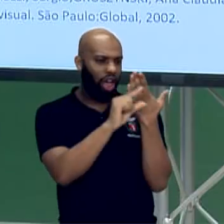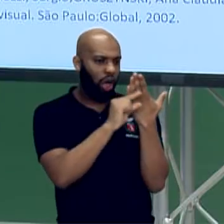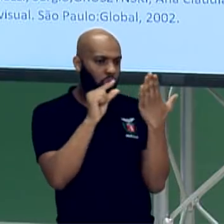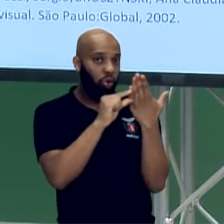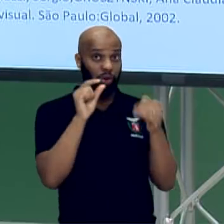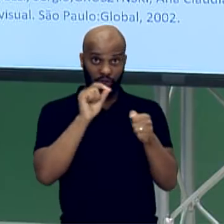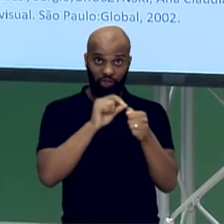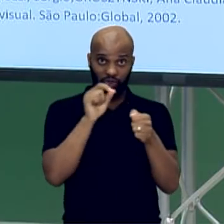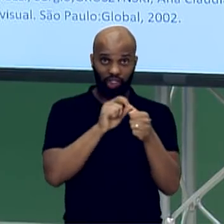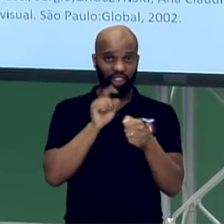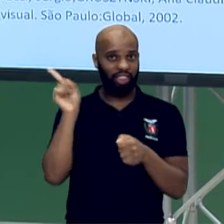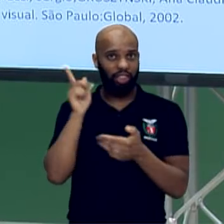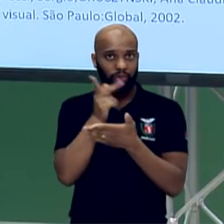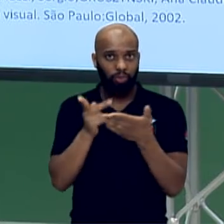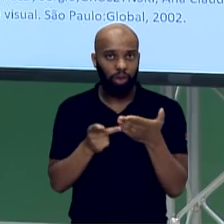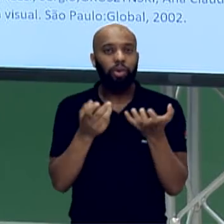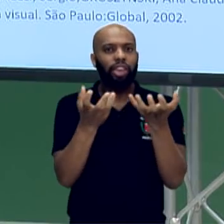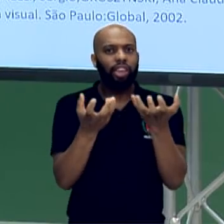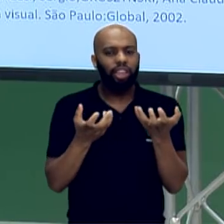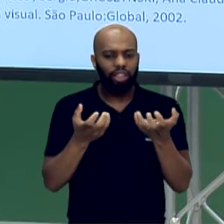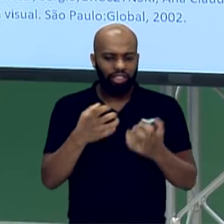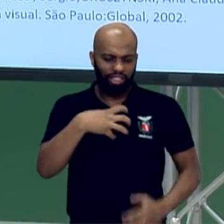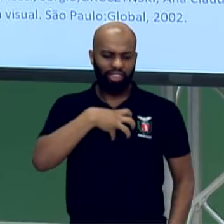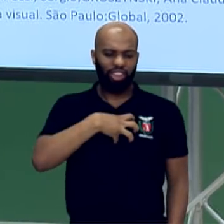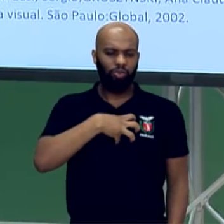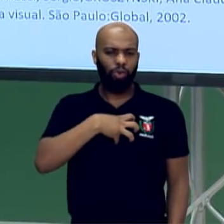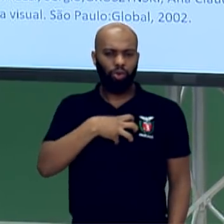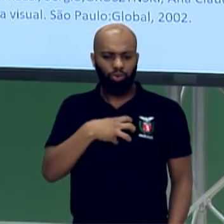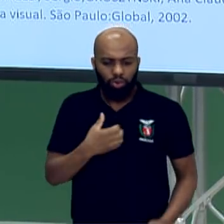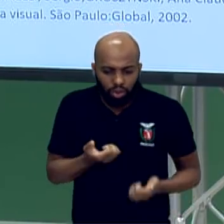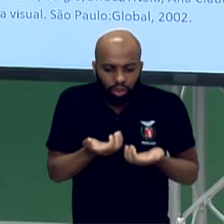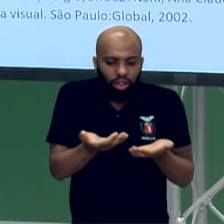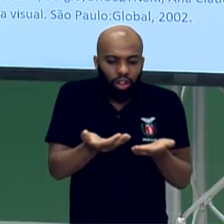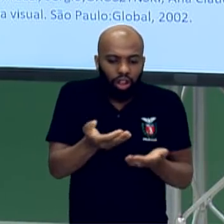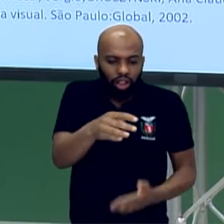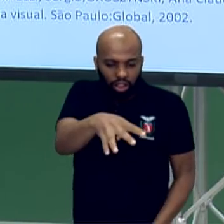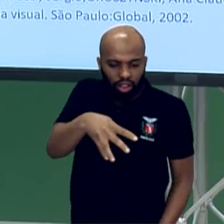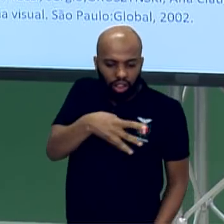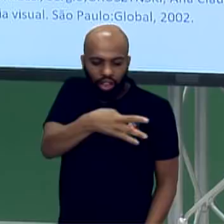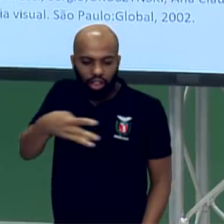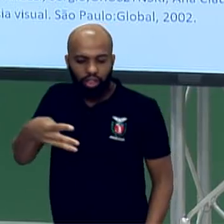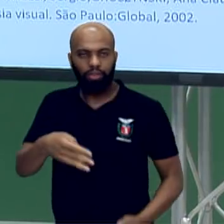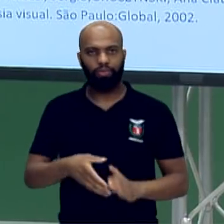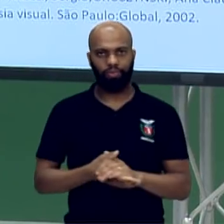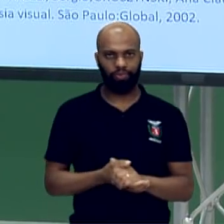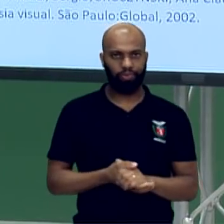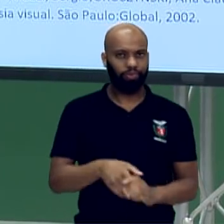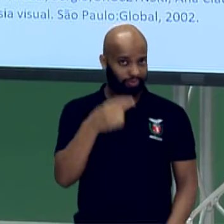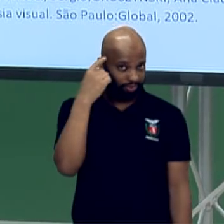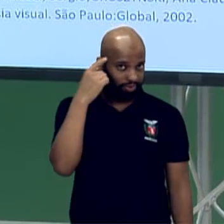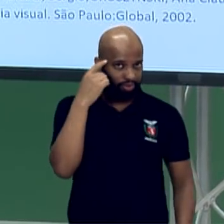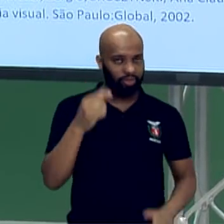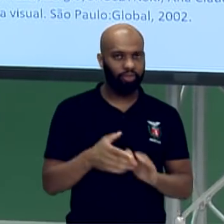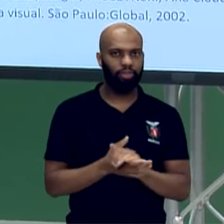resolveu colocar esses sentimentos dentro desse tabuleiro? Vamos